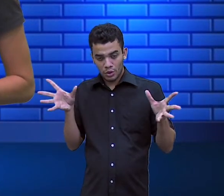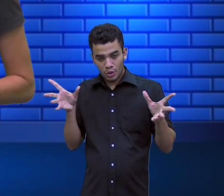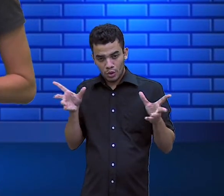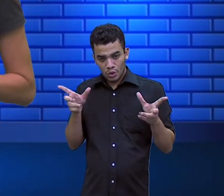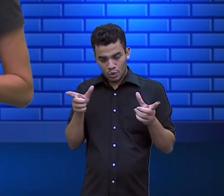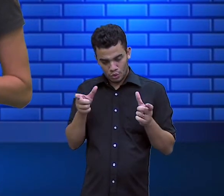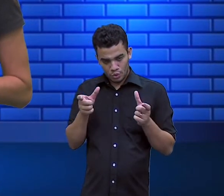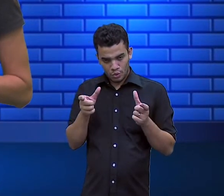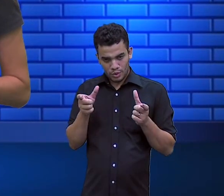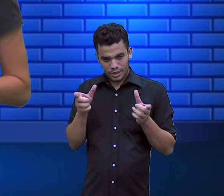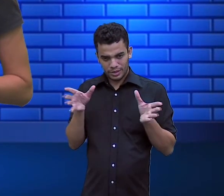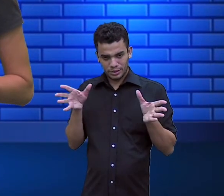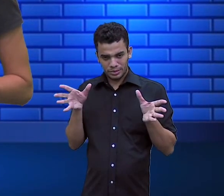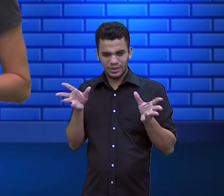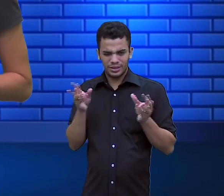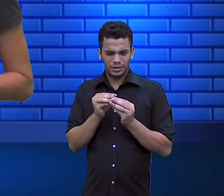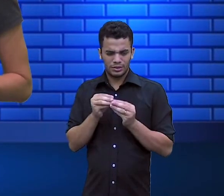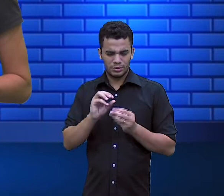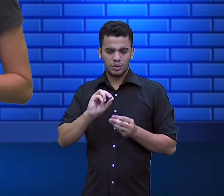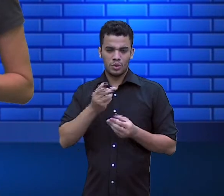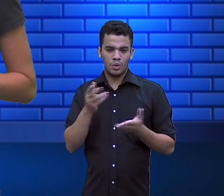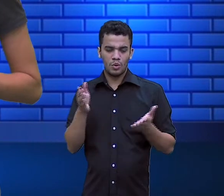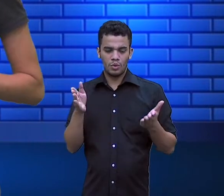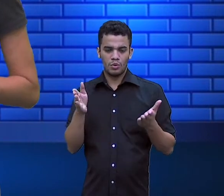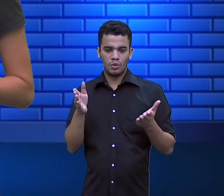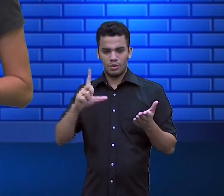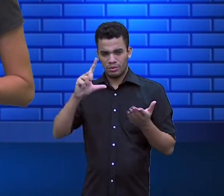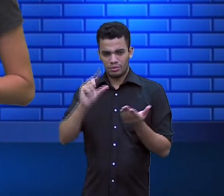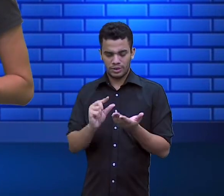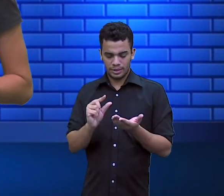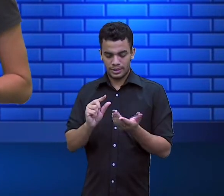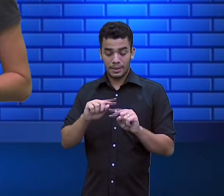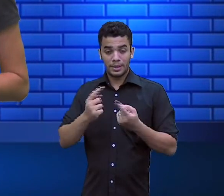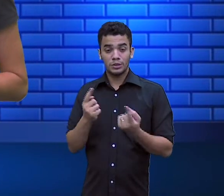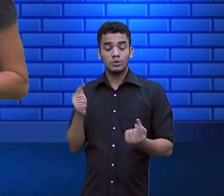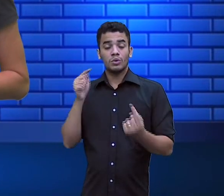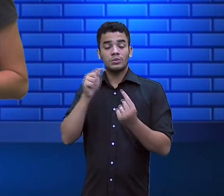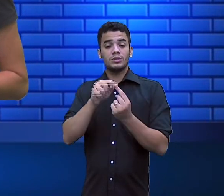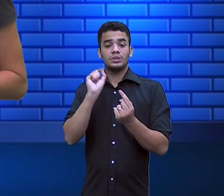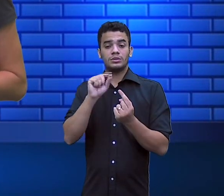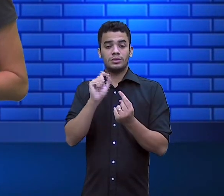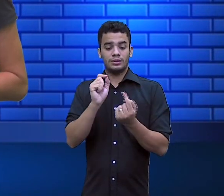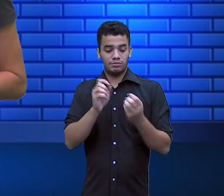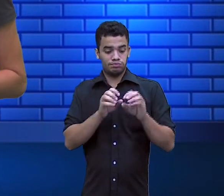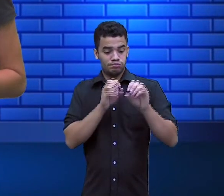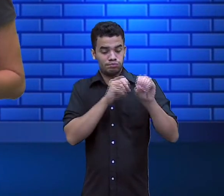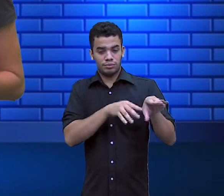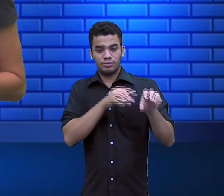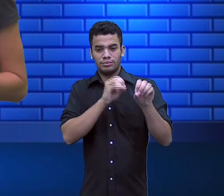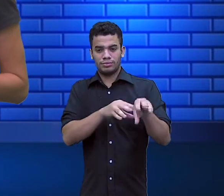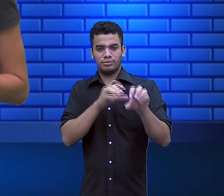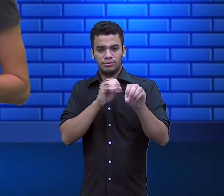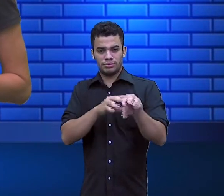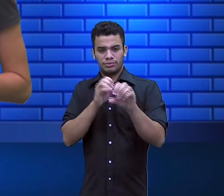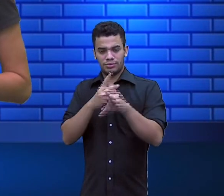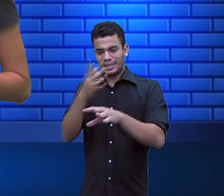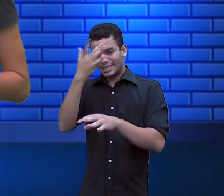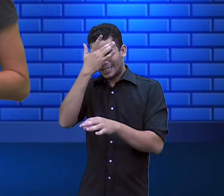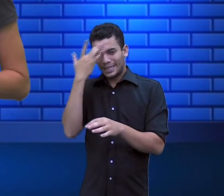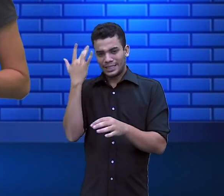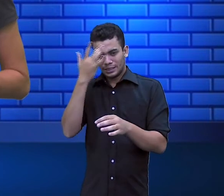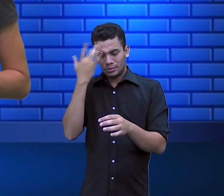de ensinar algo às pessoas. São histórias que podem